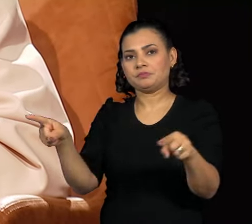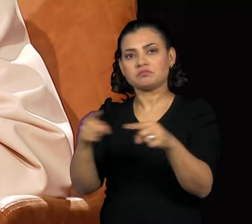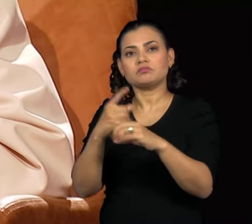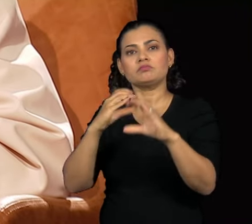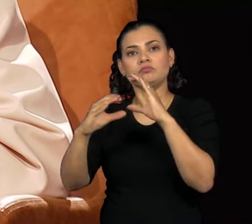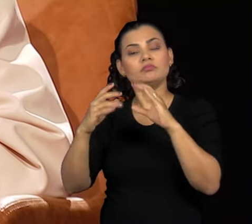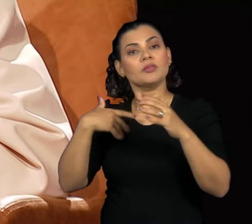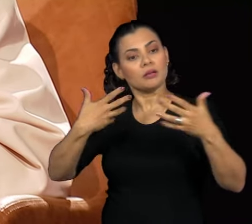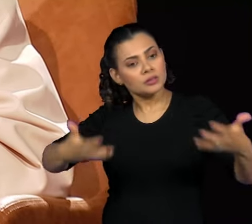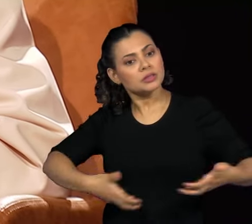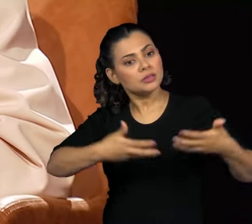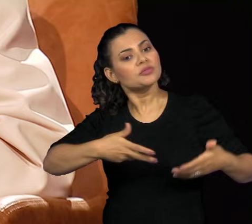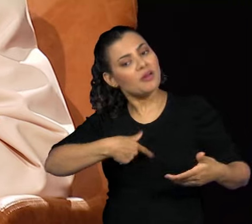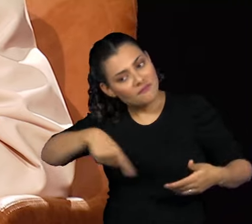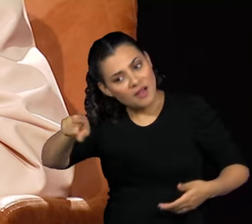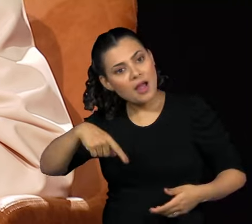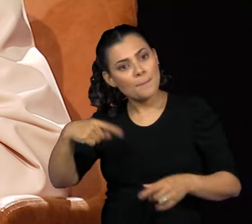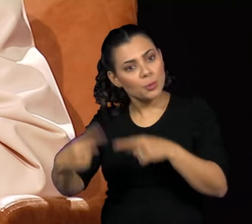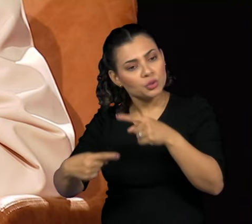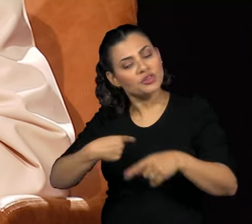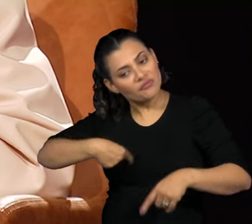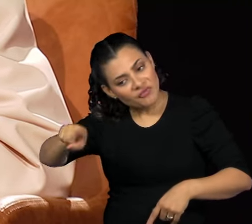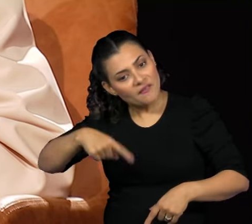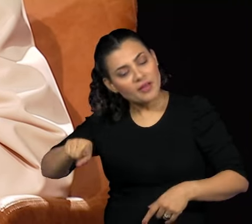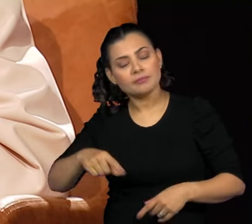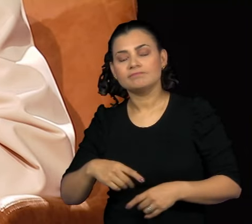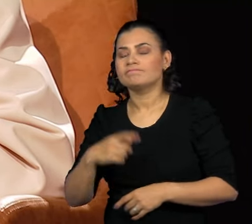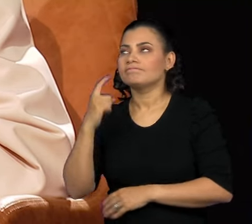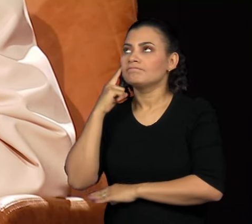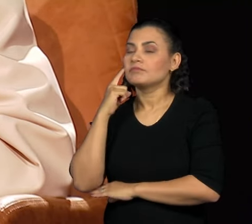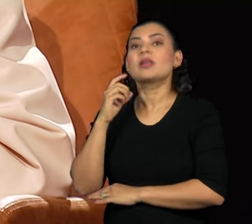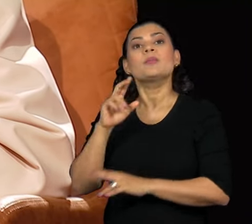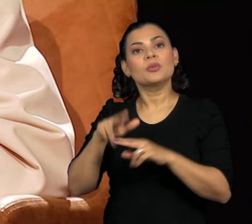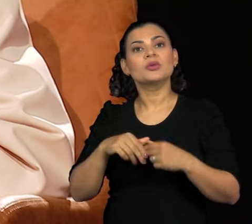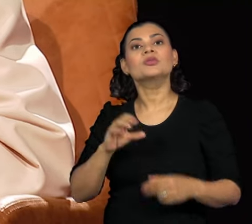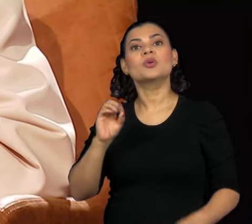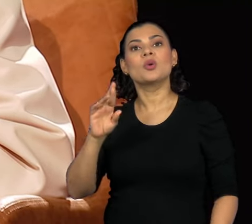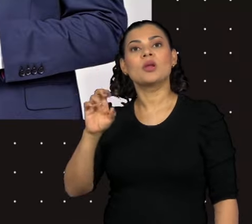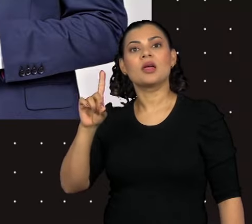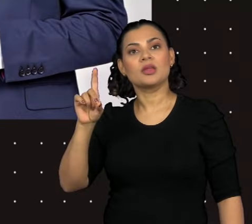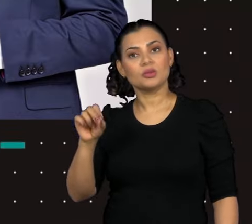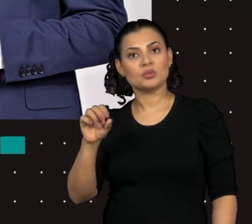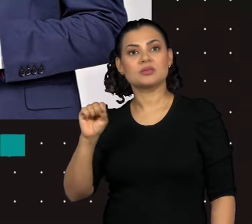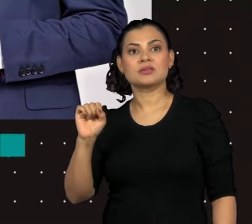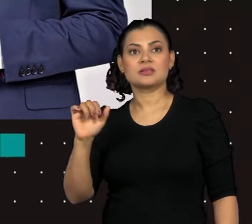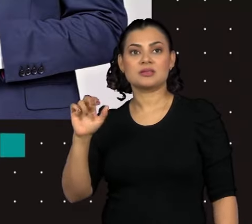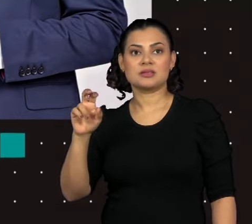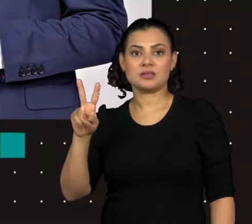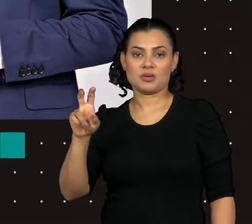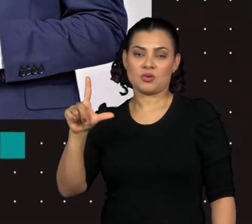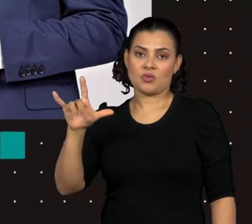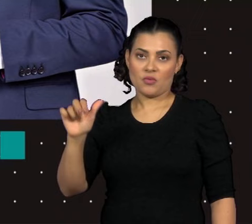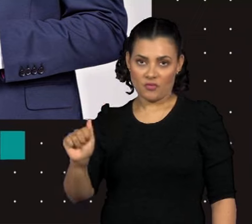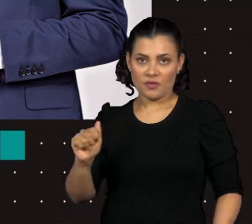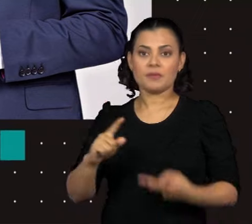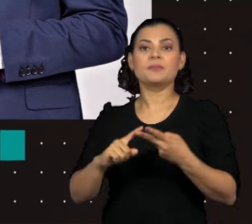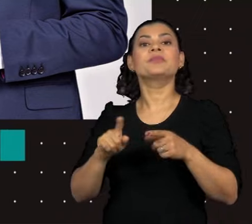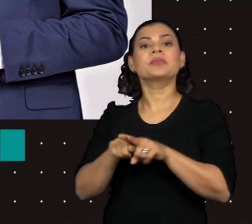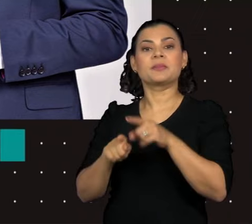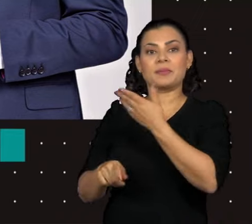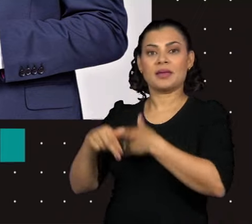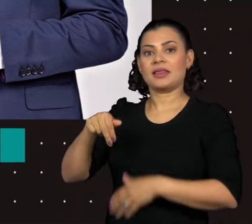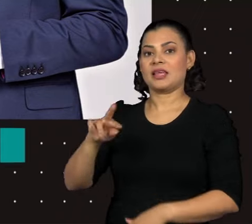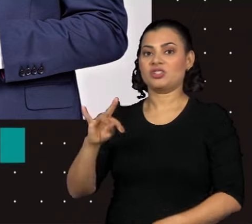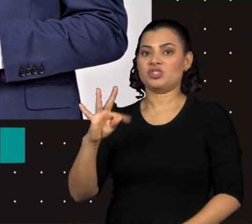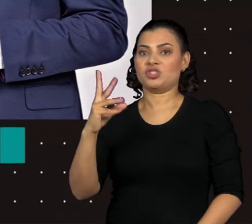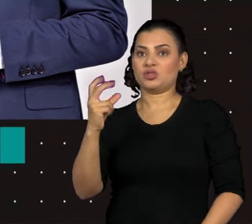a incentivar. Uhum. Foi quando o Orlando Silva e o Netinho de Paula, ambos do PCdoB, na época o Netinho era do